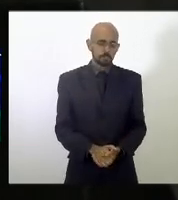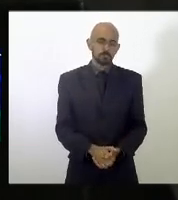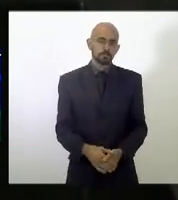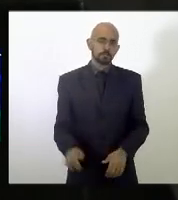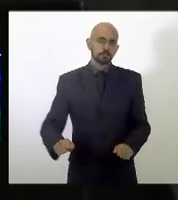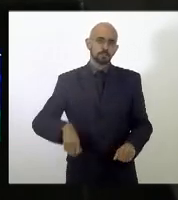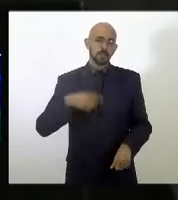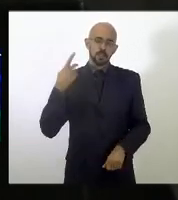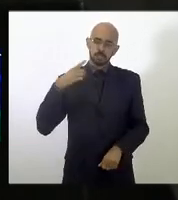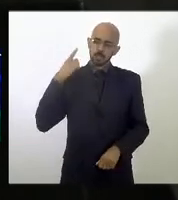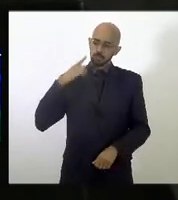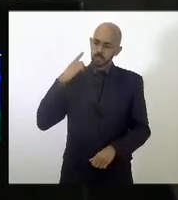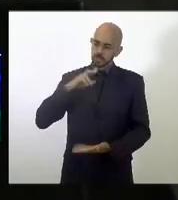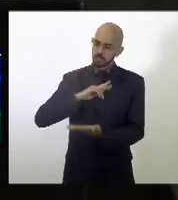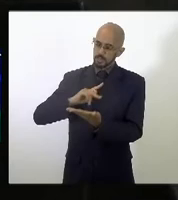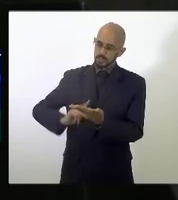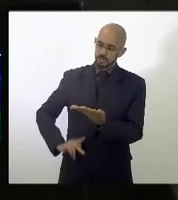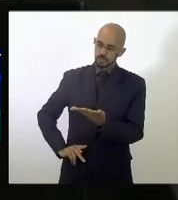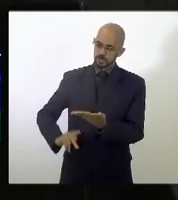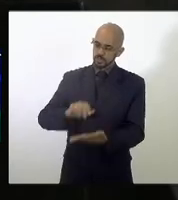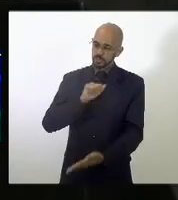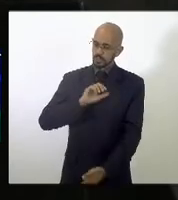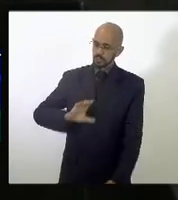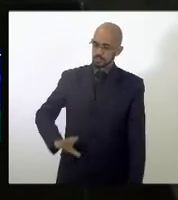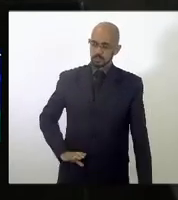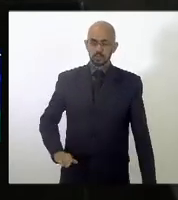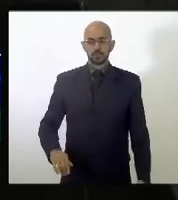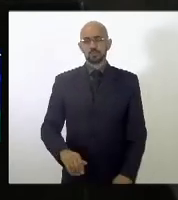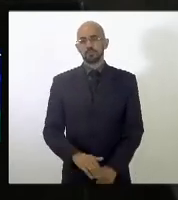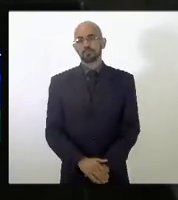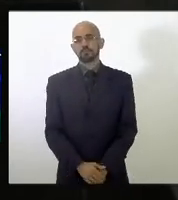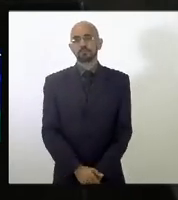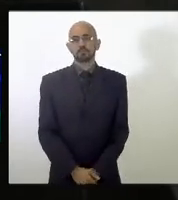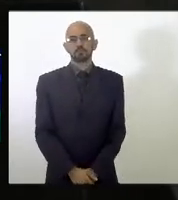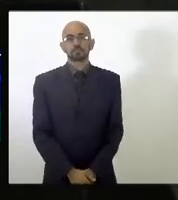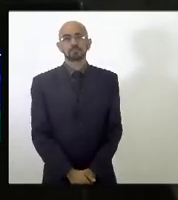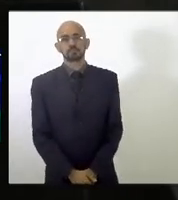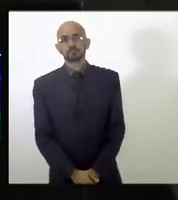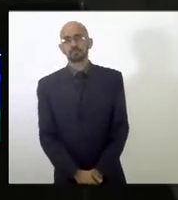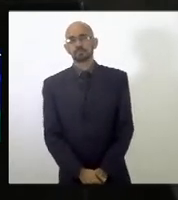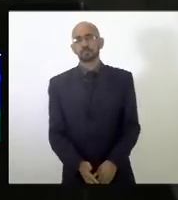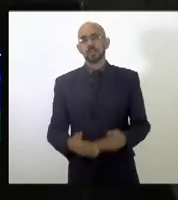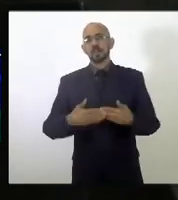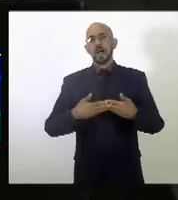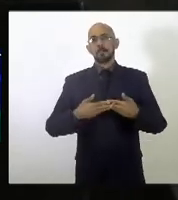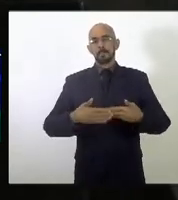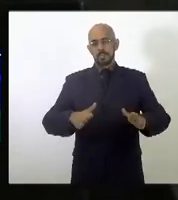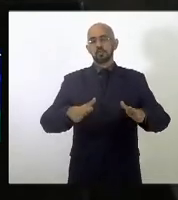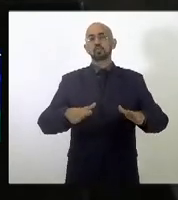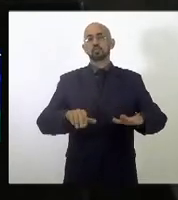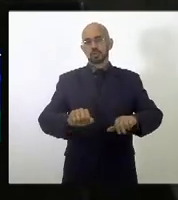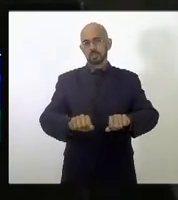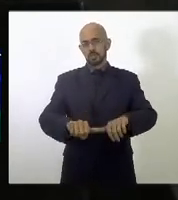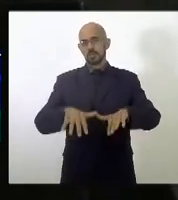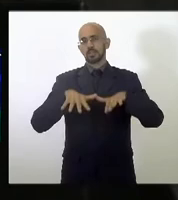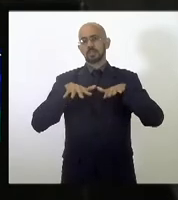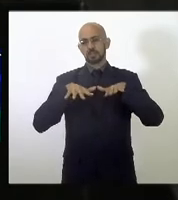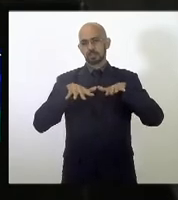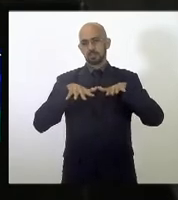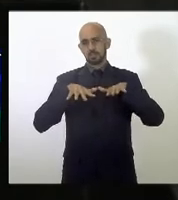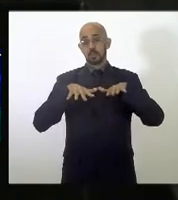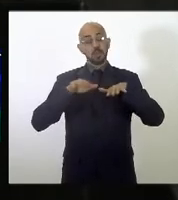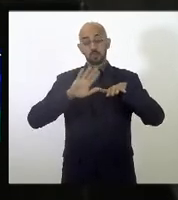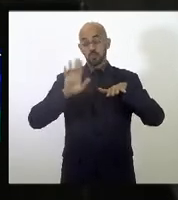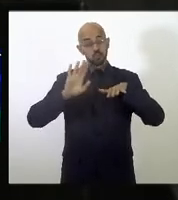Deputado presidente André Siciliano, na abertura da Assembleia, não